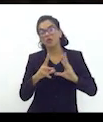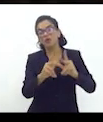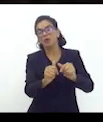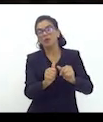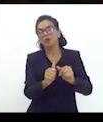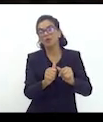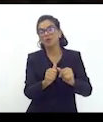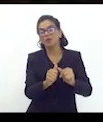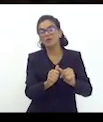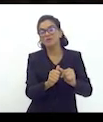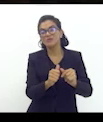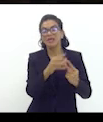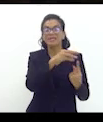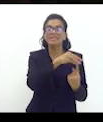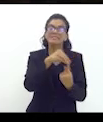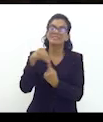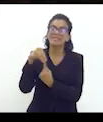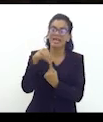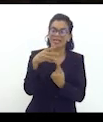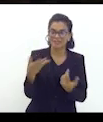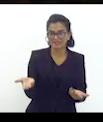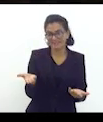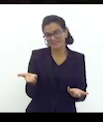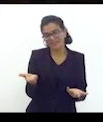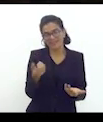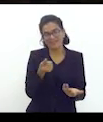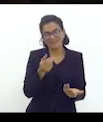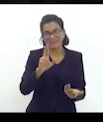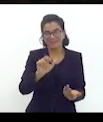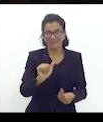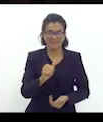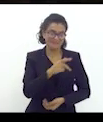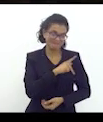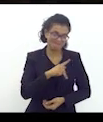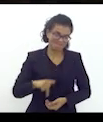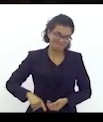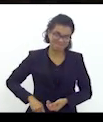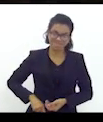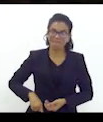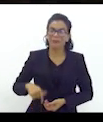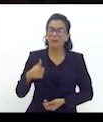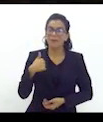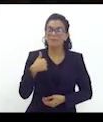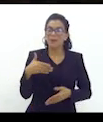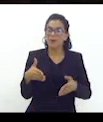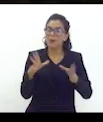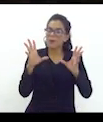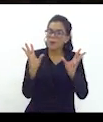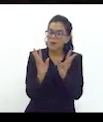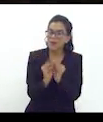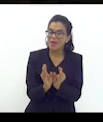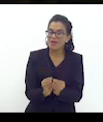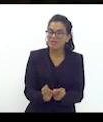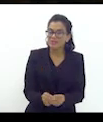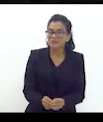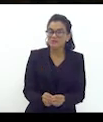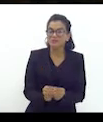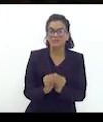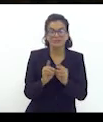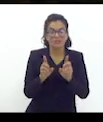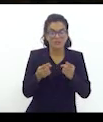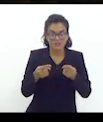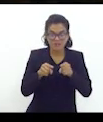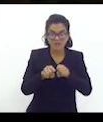serão indicados. Então, senhora presidente, fica aqui o meu resumo e, ao mesmo tempo,